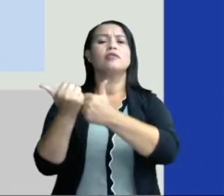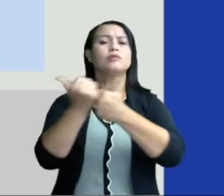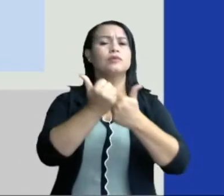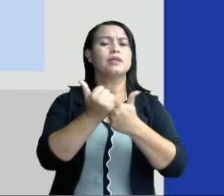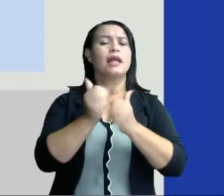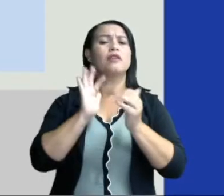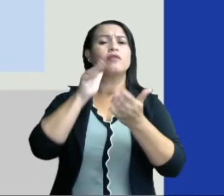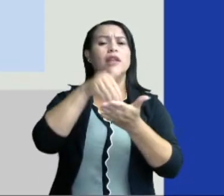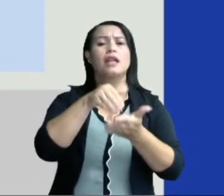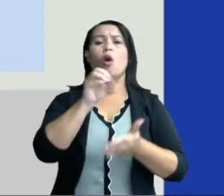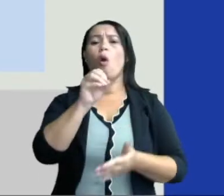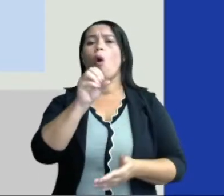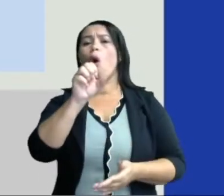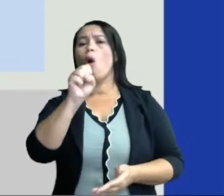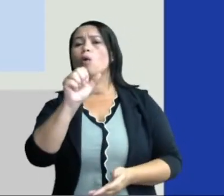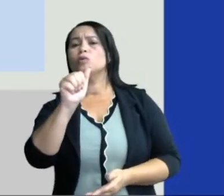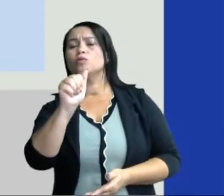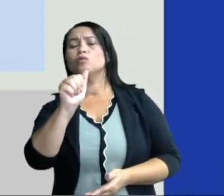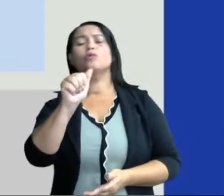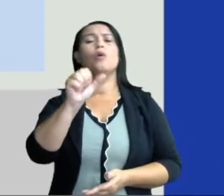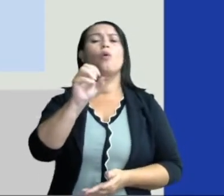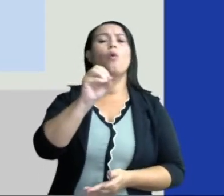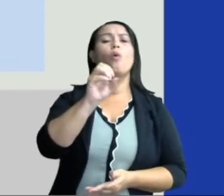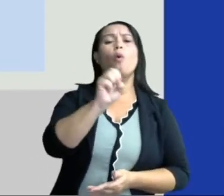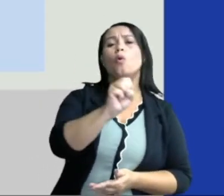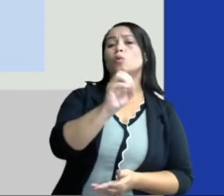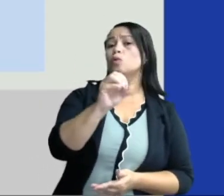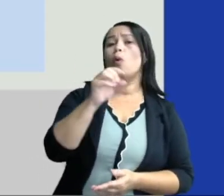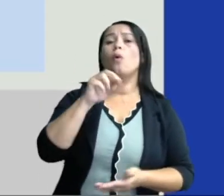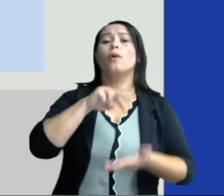são terminadas em oso ou osa. Que